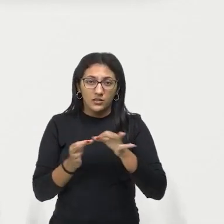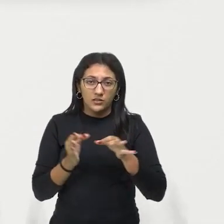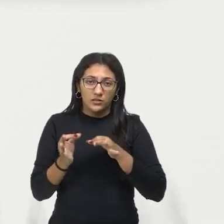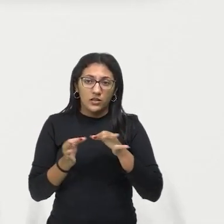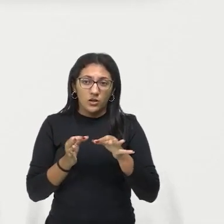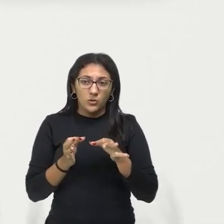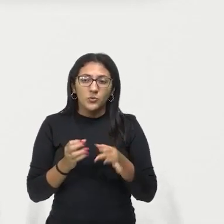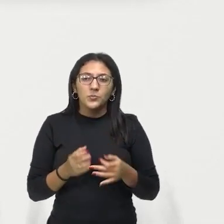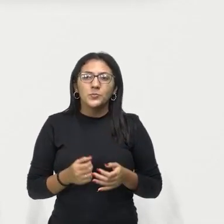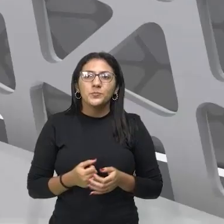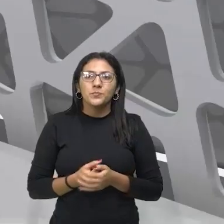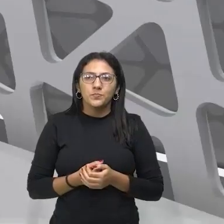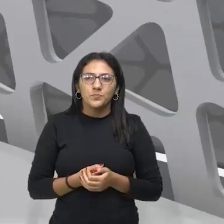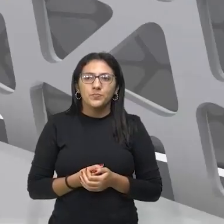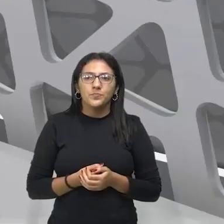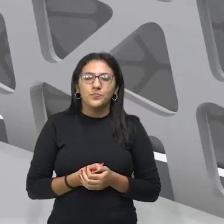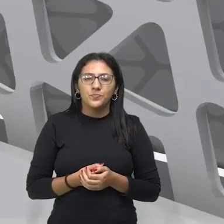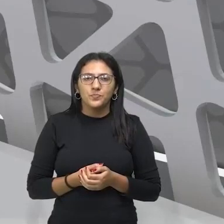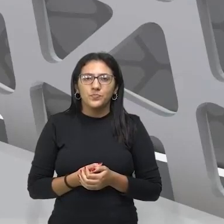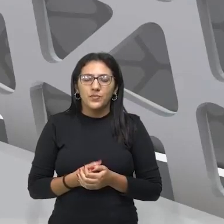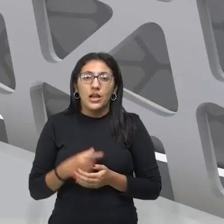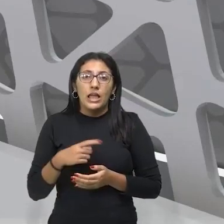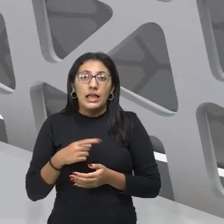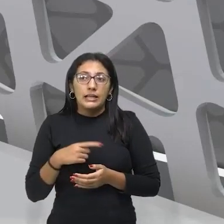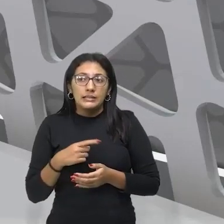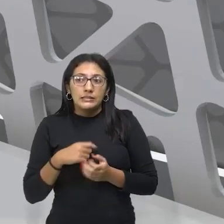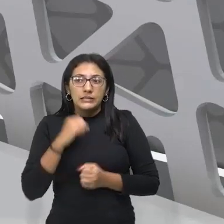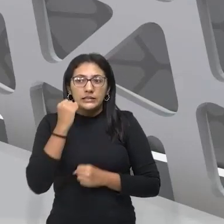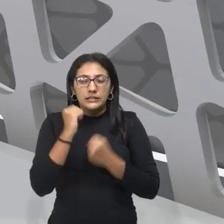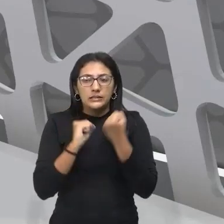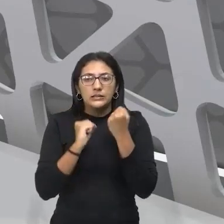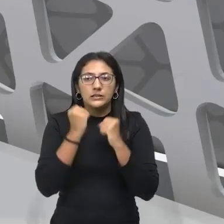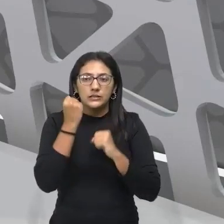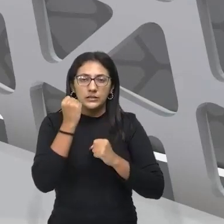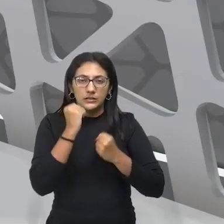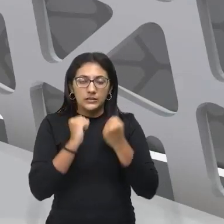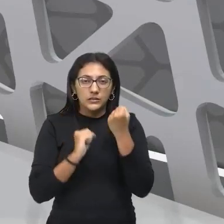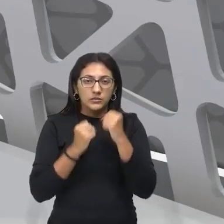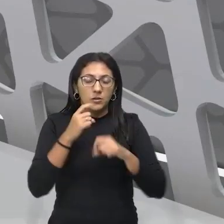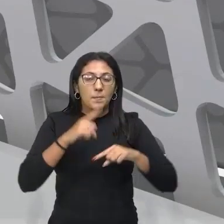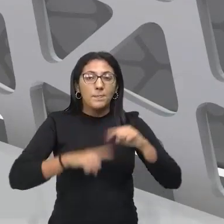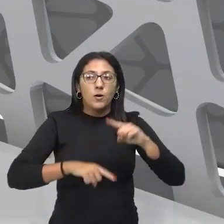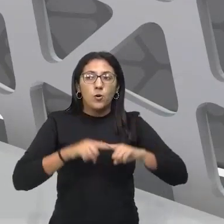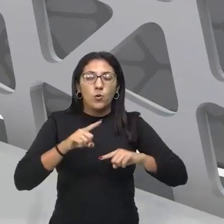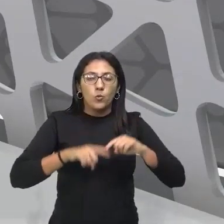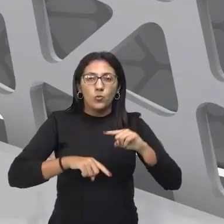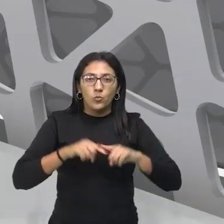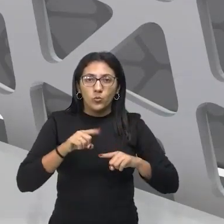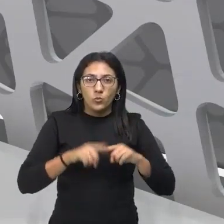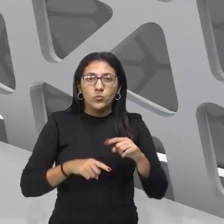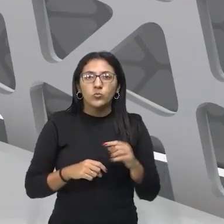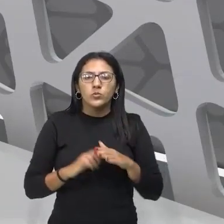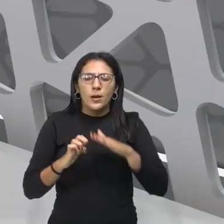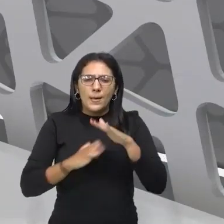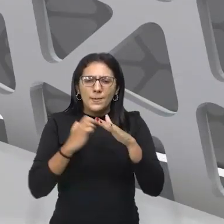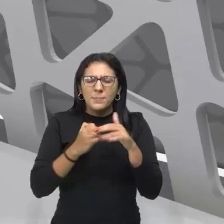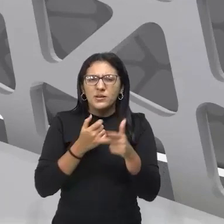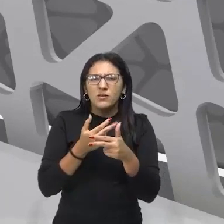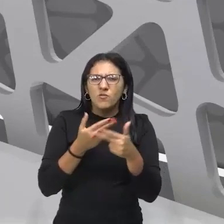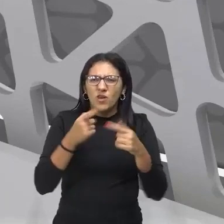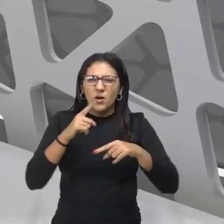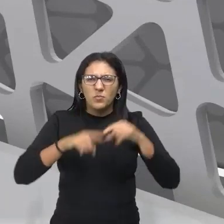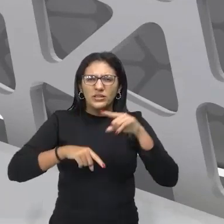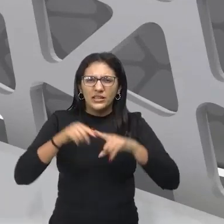viu toda a organização das indústrias, né? Toda a organização das indústrias. Bem, aquelas que